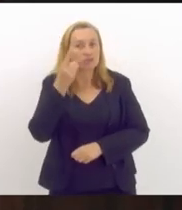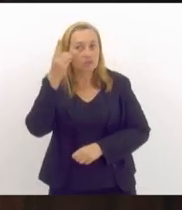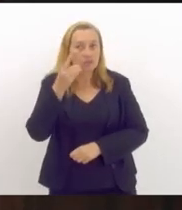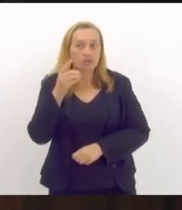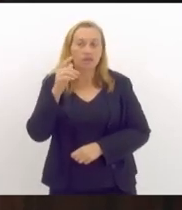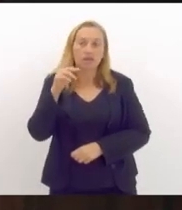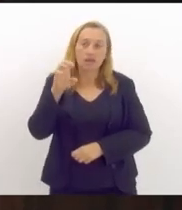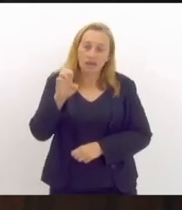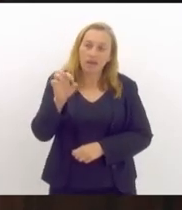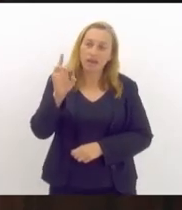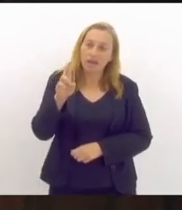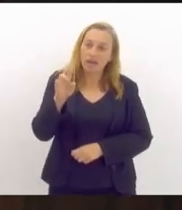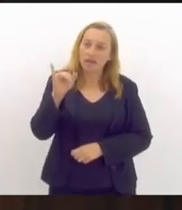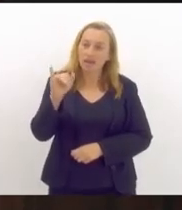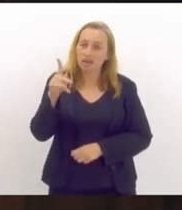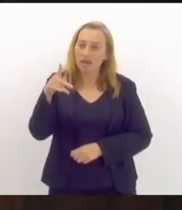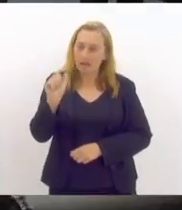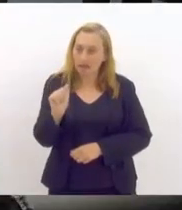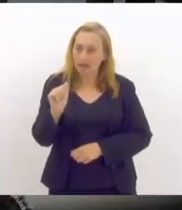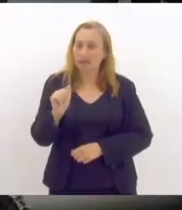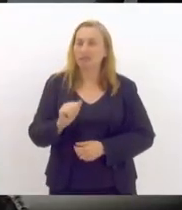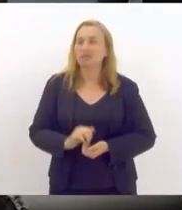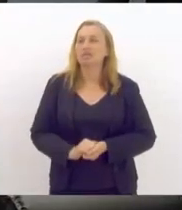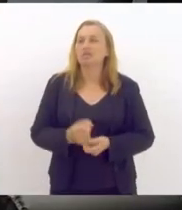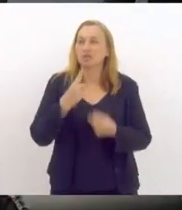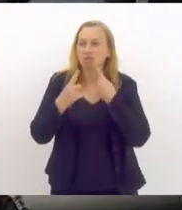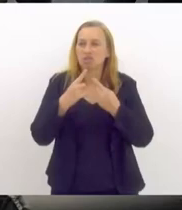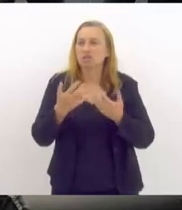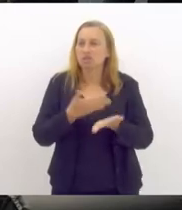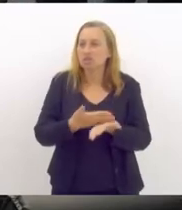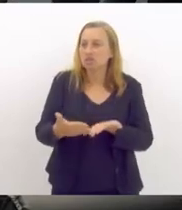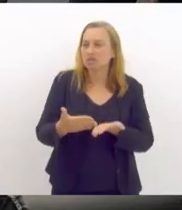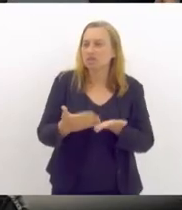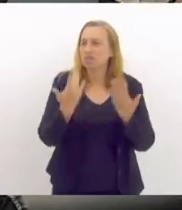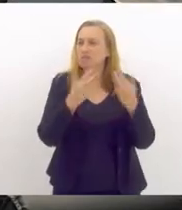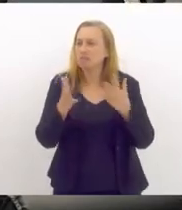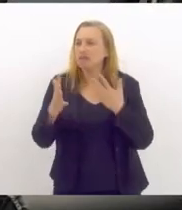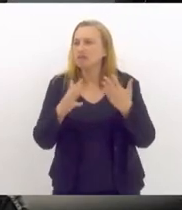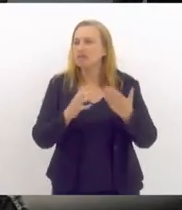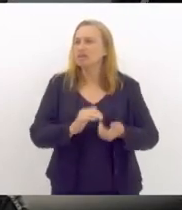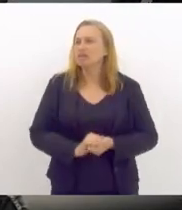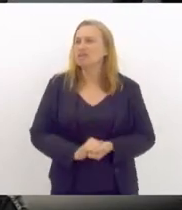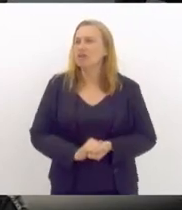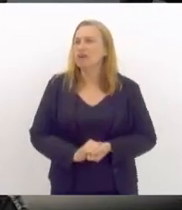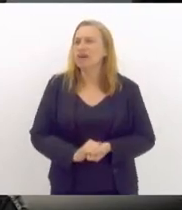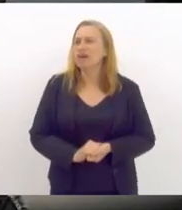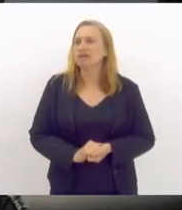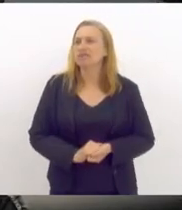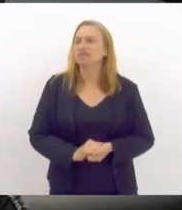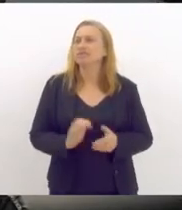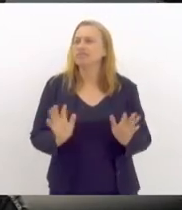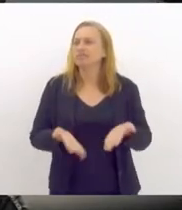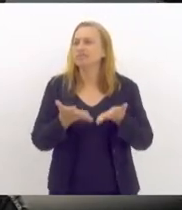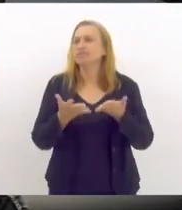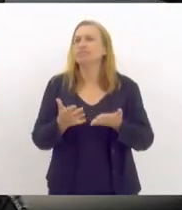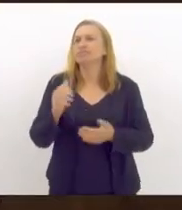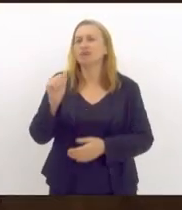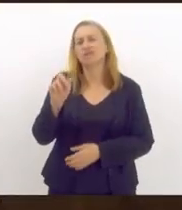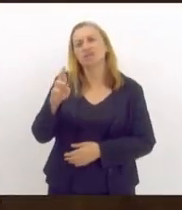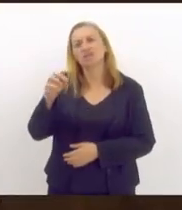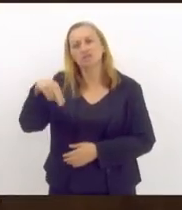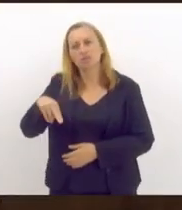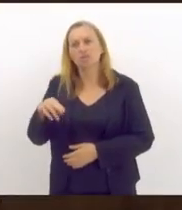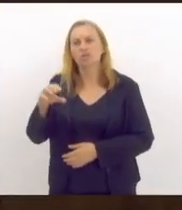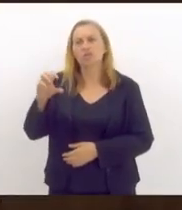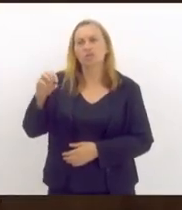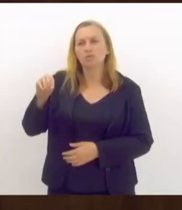Érica takmoto para discutir queria começar a parabenizando a iniciativa do deputado Anderson Moraes né